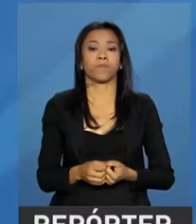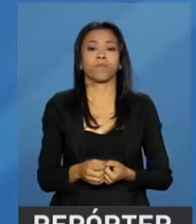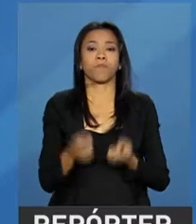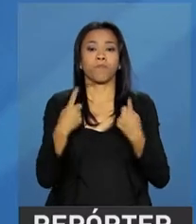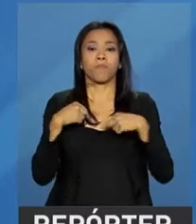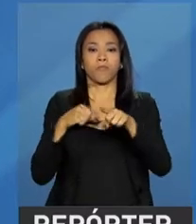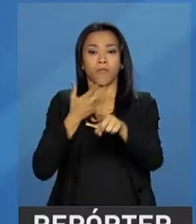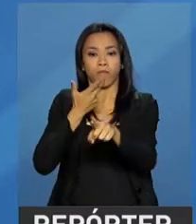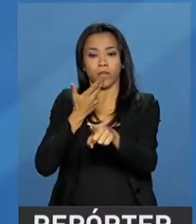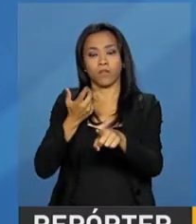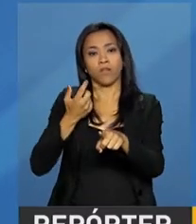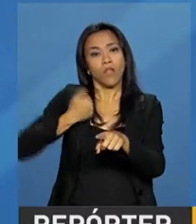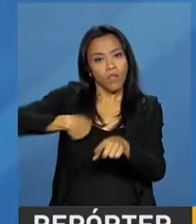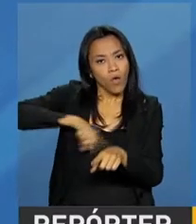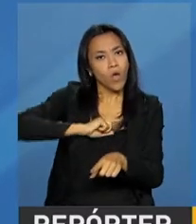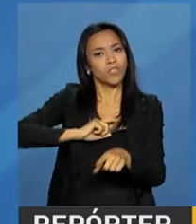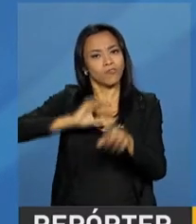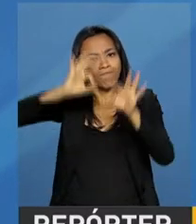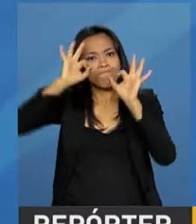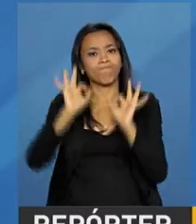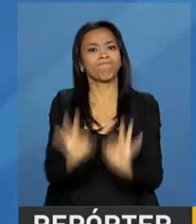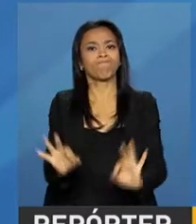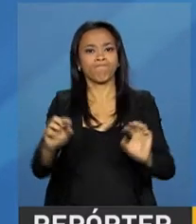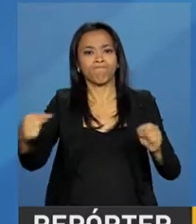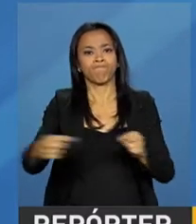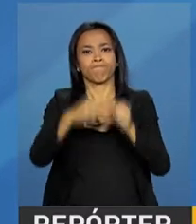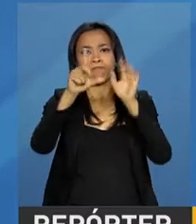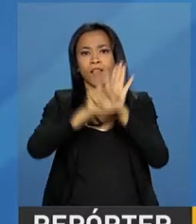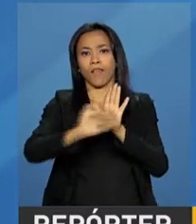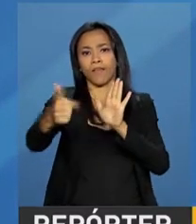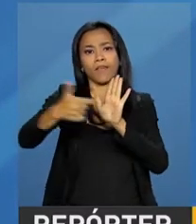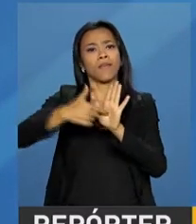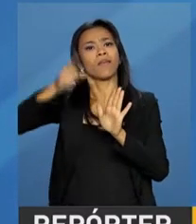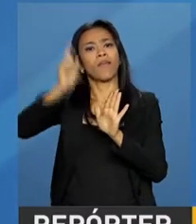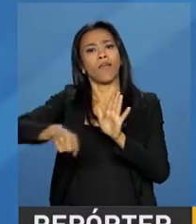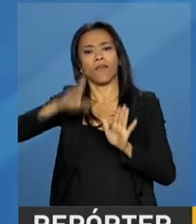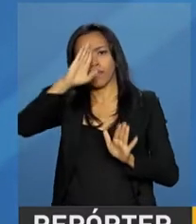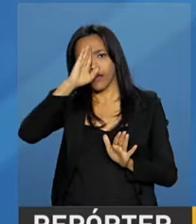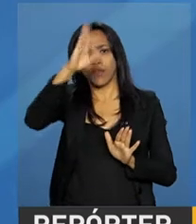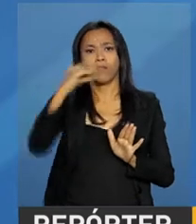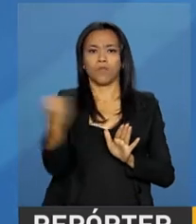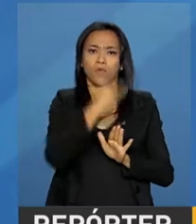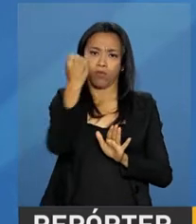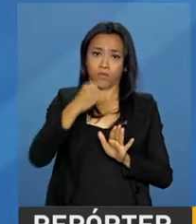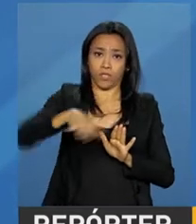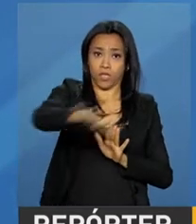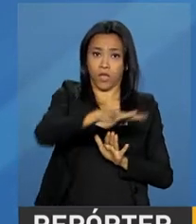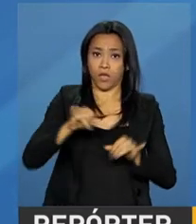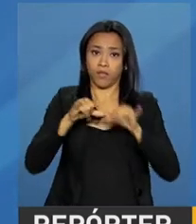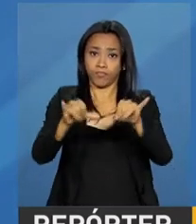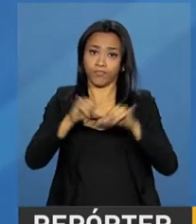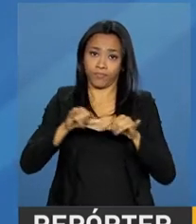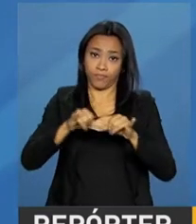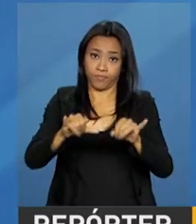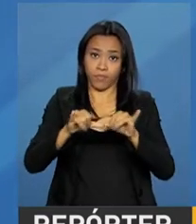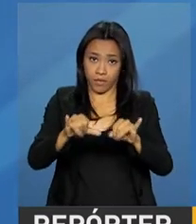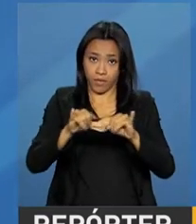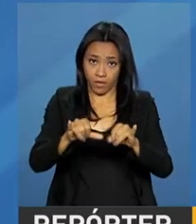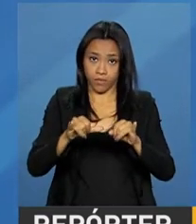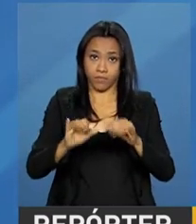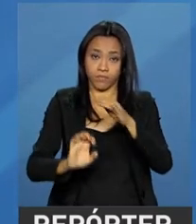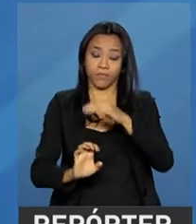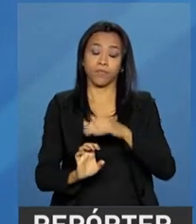finalmente seremos legalmente reconhecidos como atividade essencial que somos o senhor